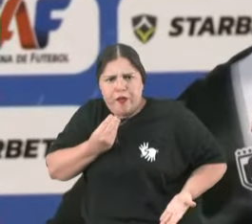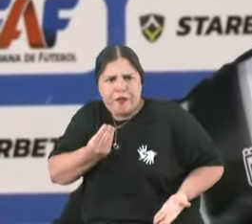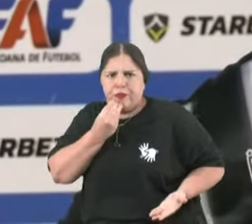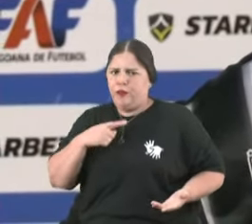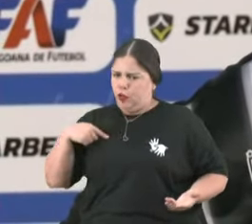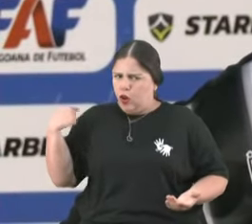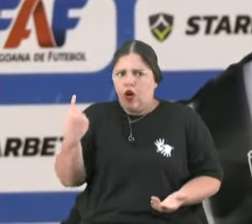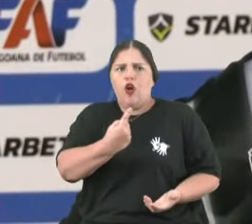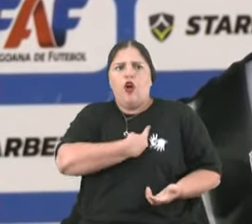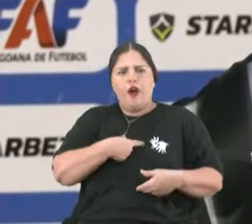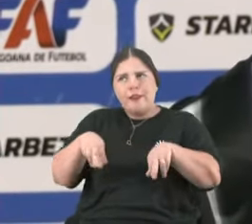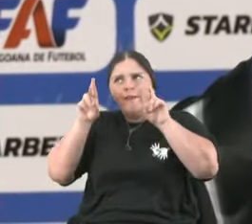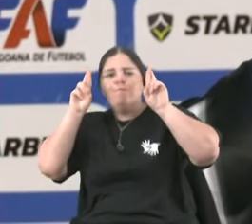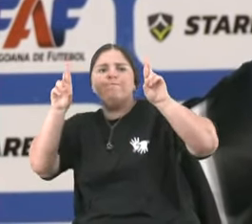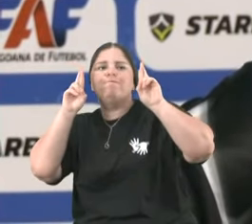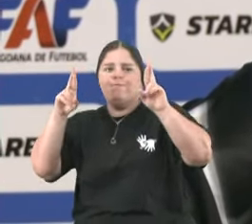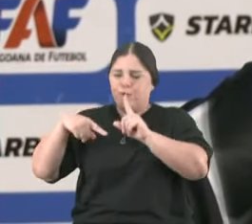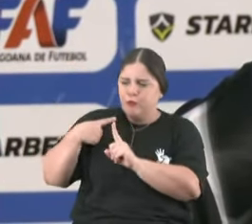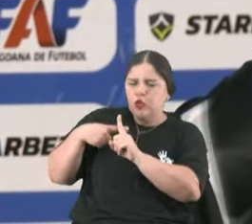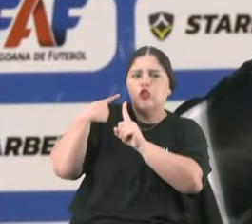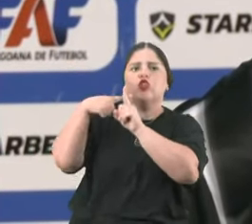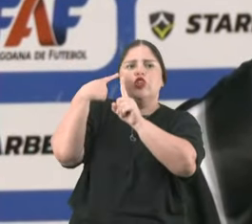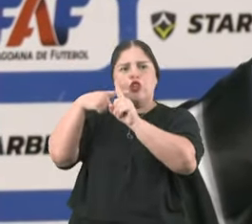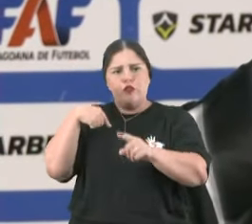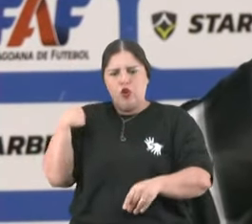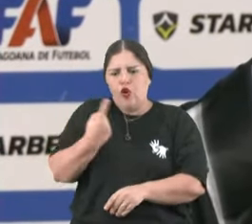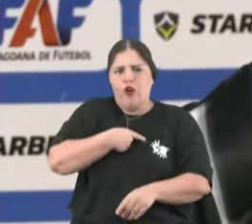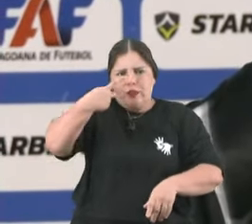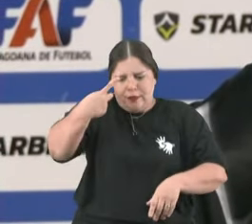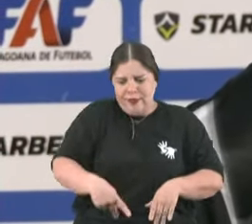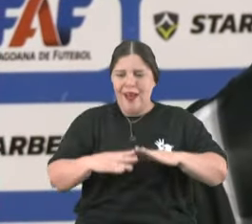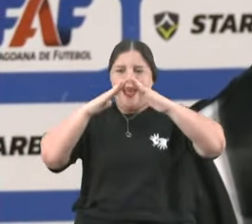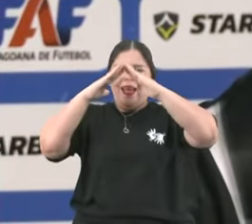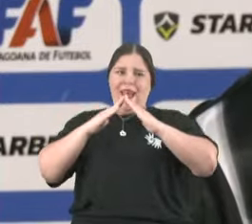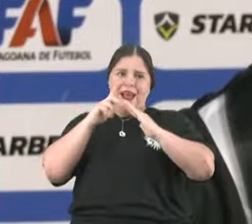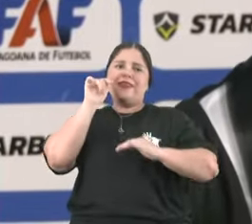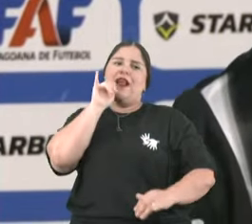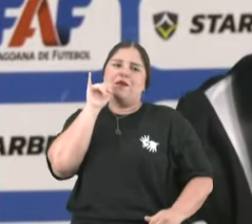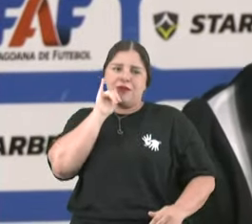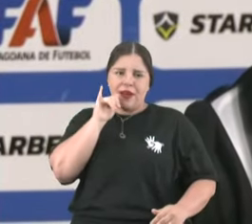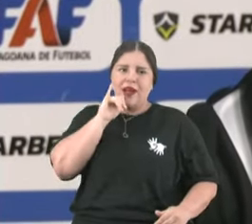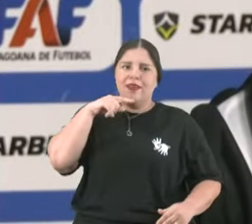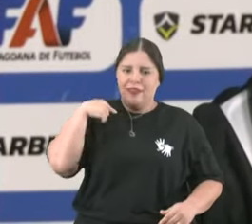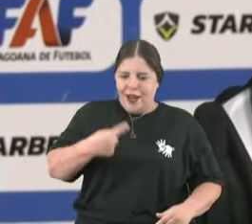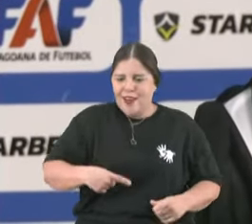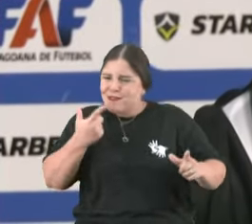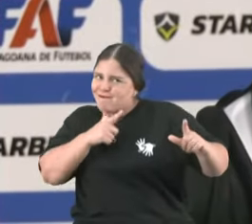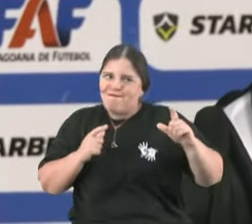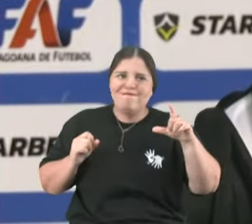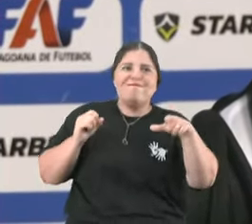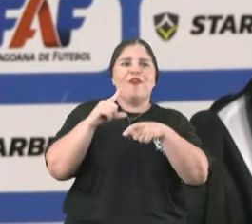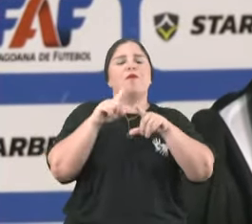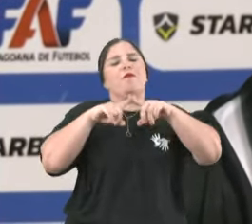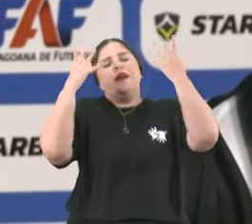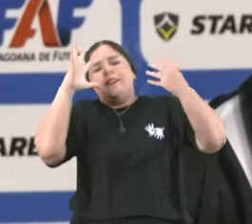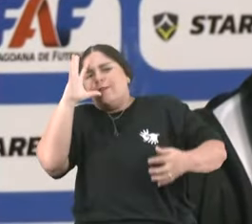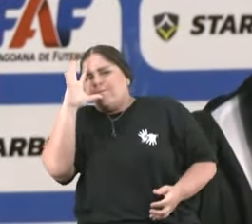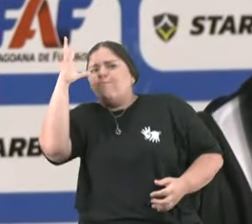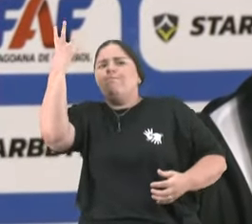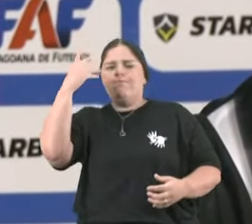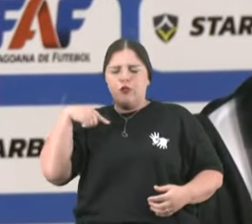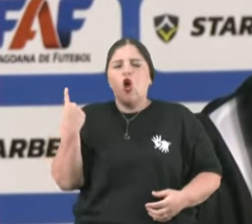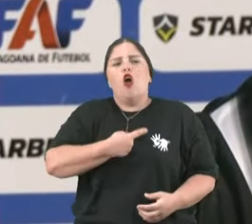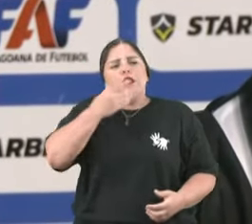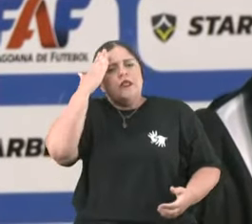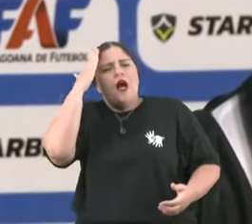esperava um resultado positivo, né? A gente poderia somar aqui dentro de casa para poder sair com a vantagem nesse primeiro jogo. Só que a consequência, a gente sabia no intervalo e a gente comentou